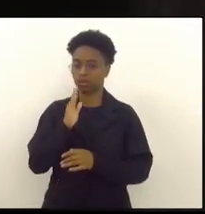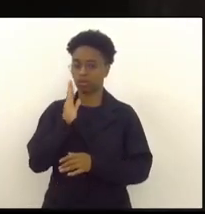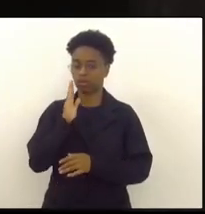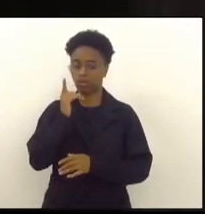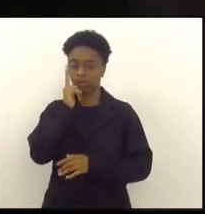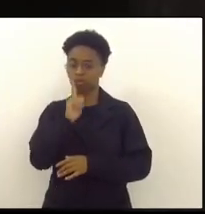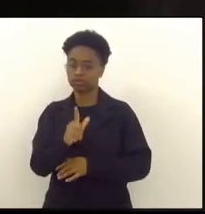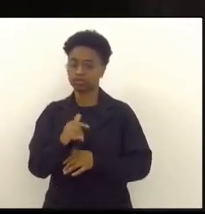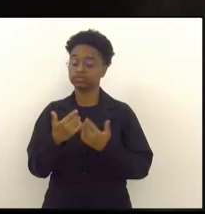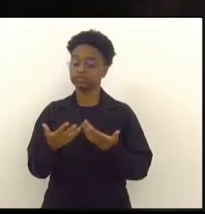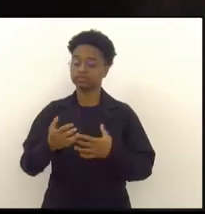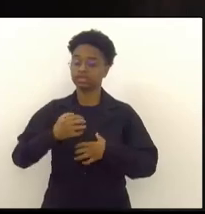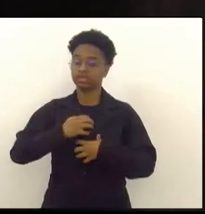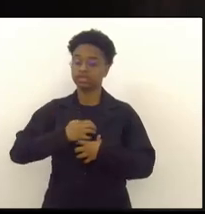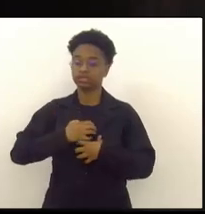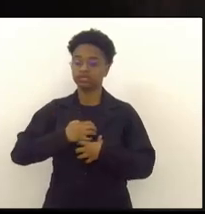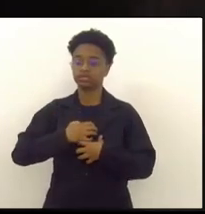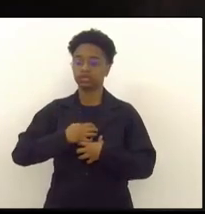sinto